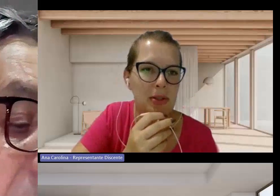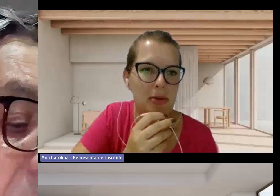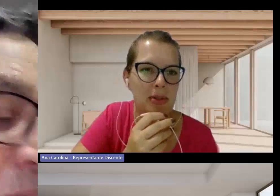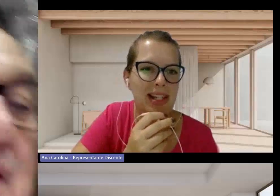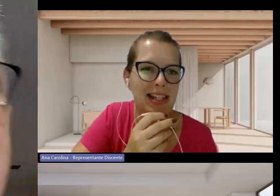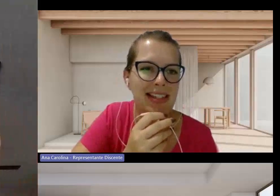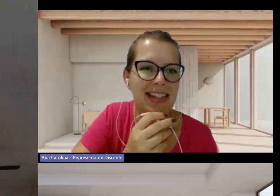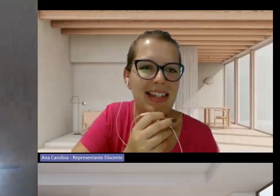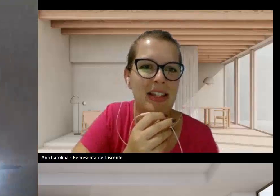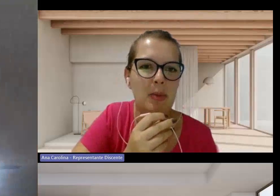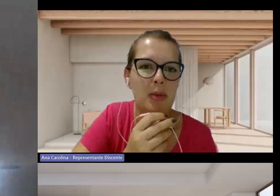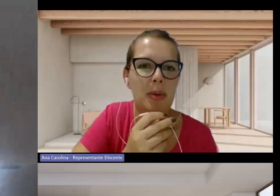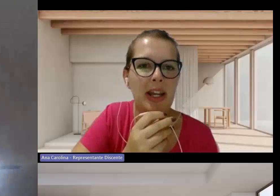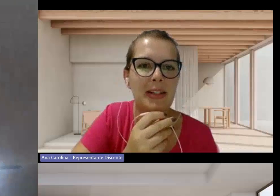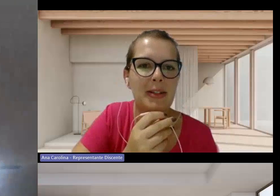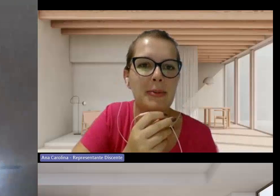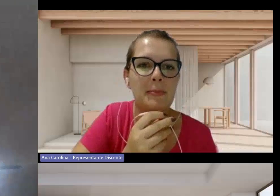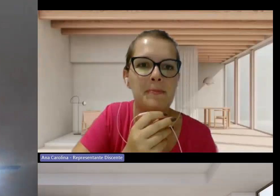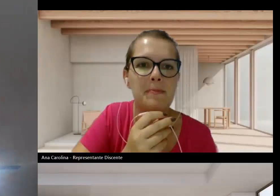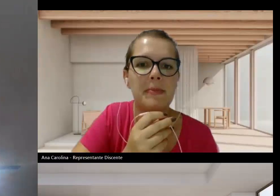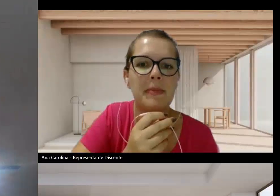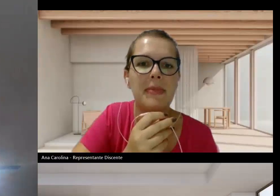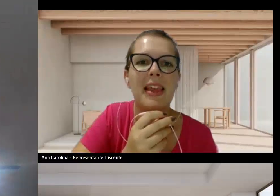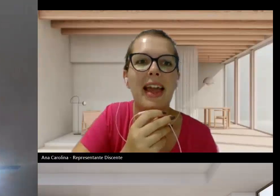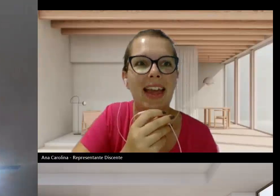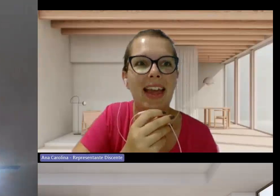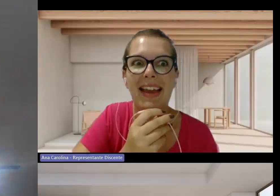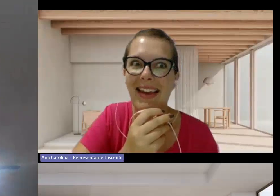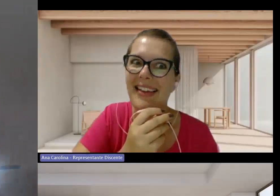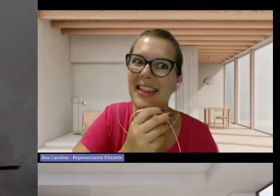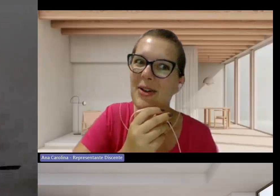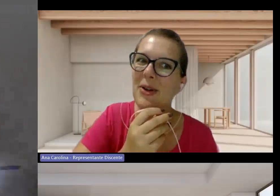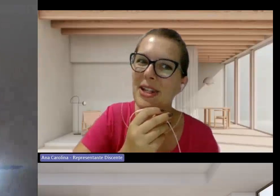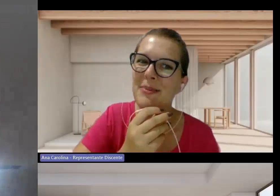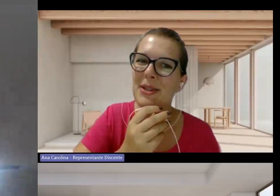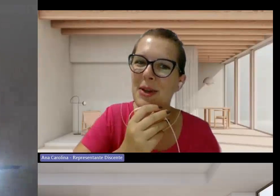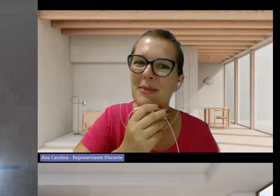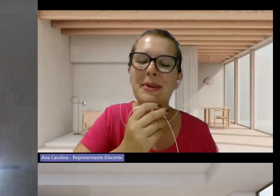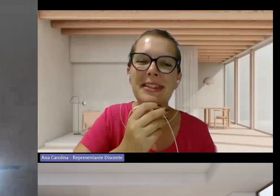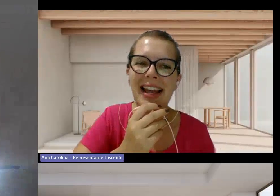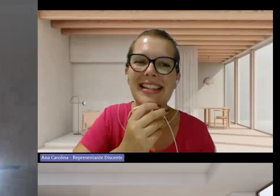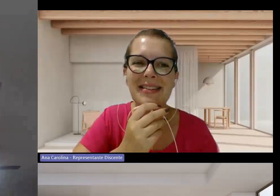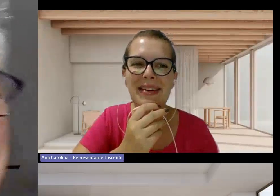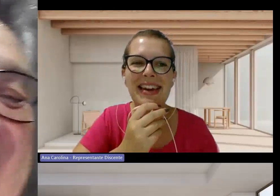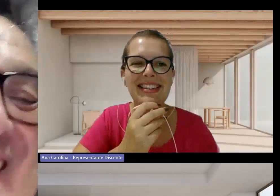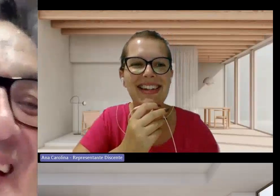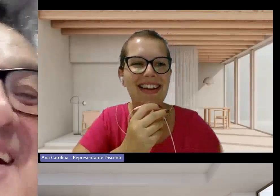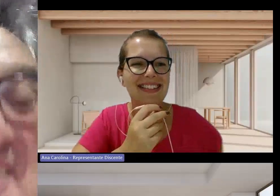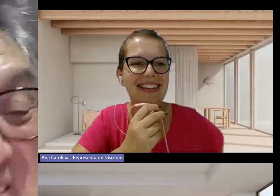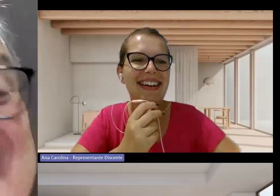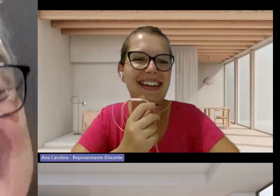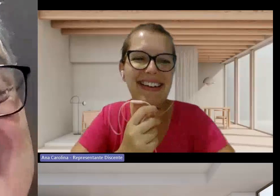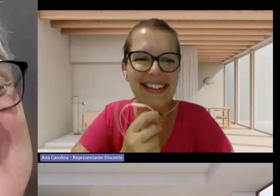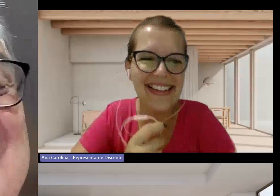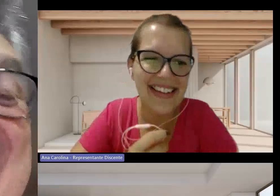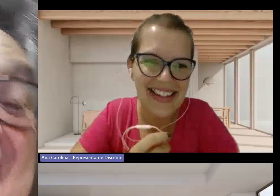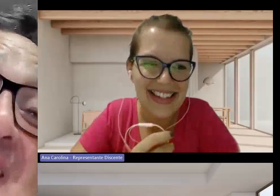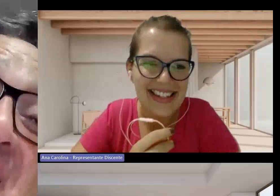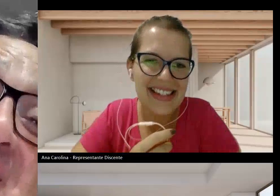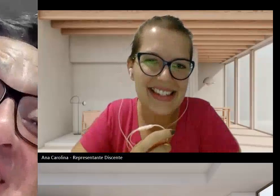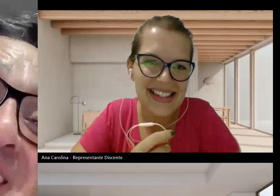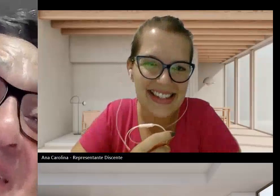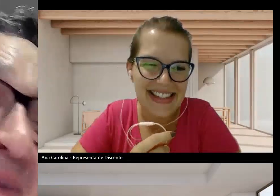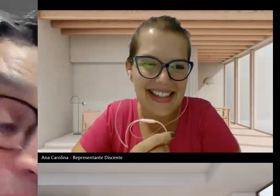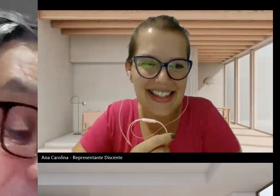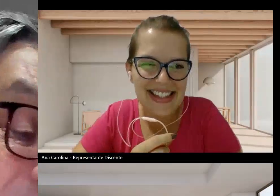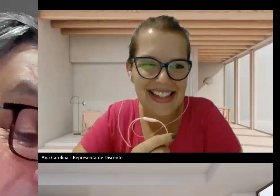também algumas pessoas ali. Mas você é turma nova, eu não conhecia não, né? Tem outras pessoas por trás também, Geraldo. Também agradeço a